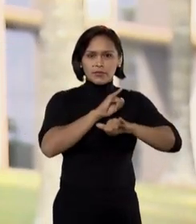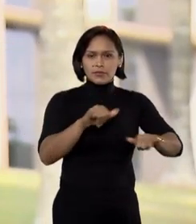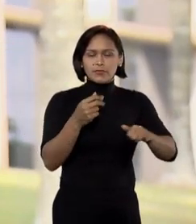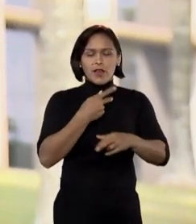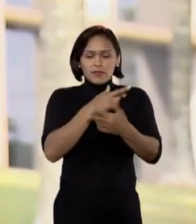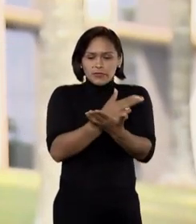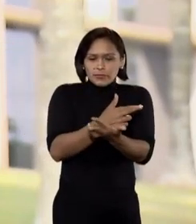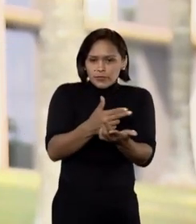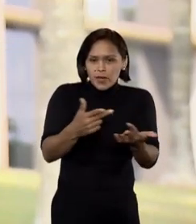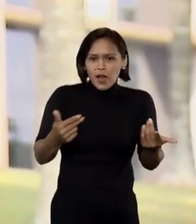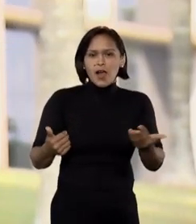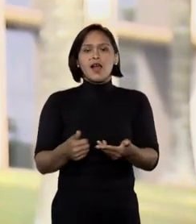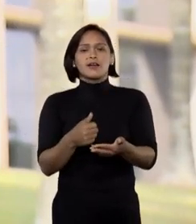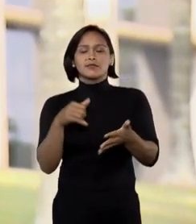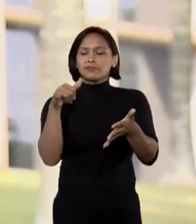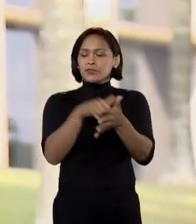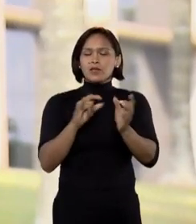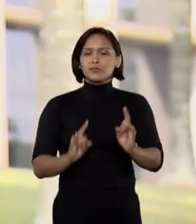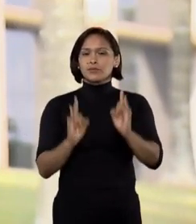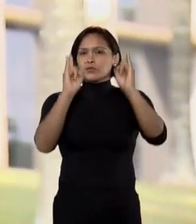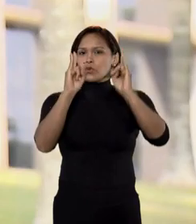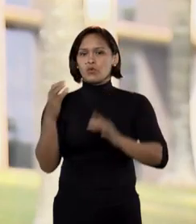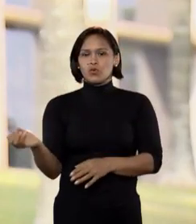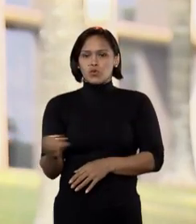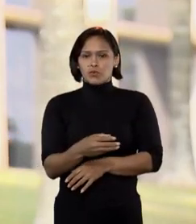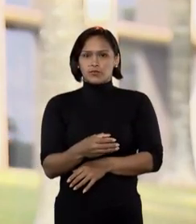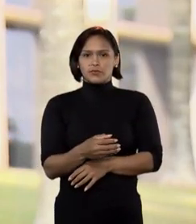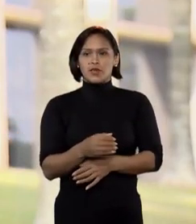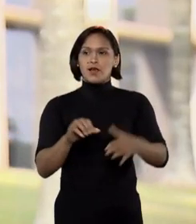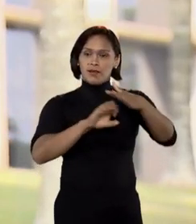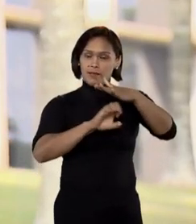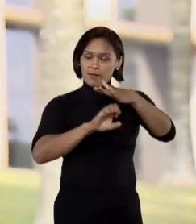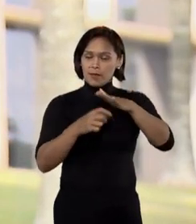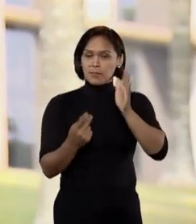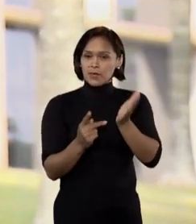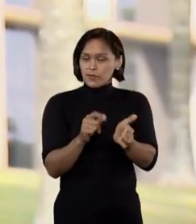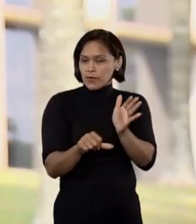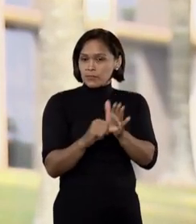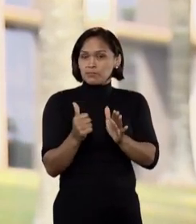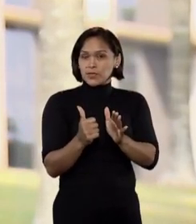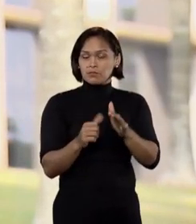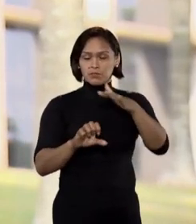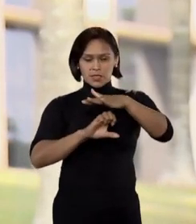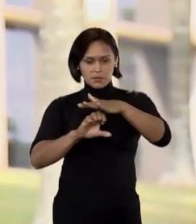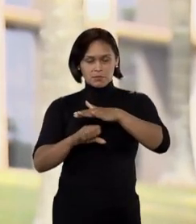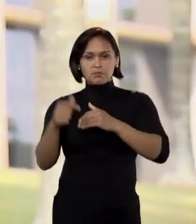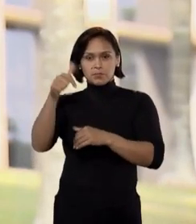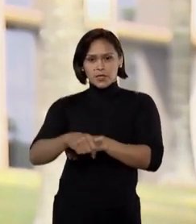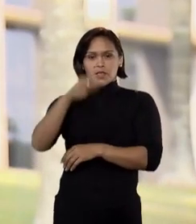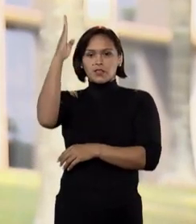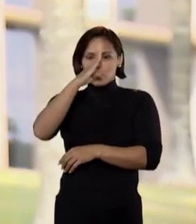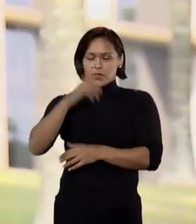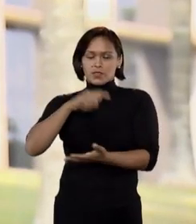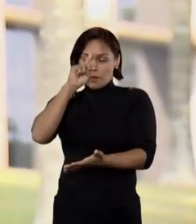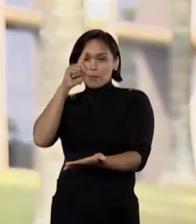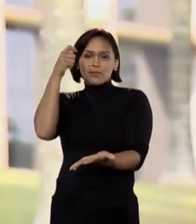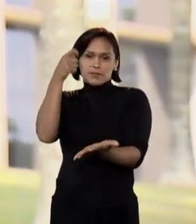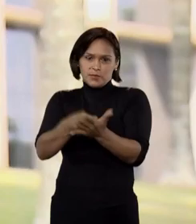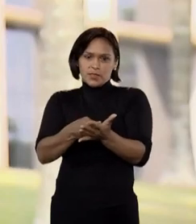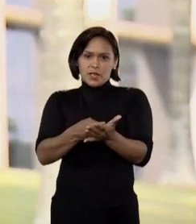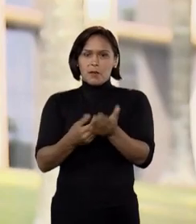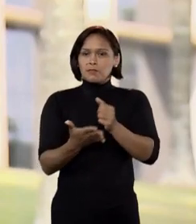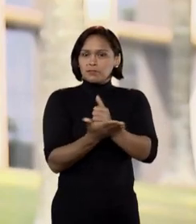e serviços para o apartamento novo. Essa construtora foi a primeira empresa brasileira a ser penalizada com